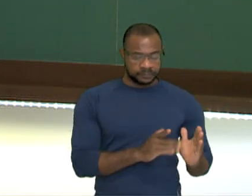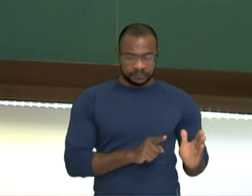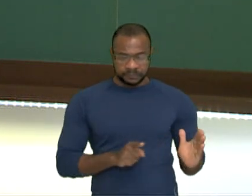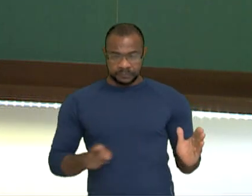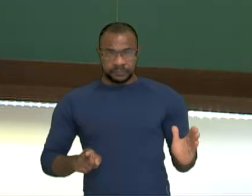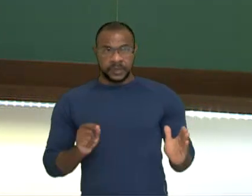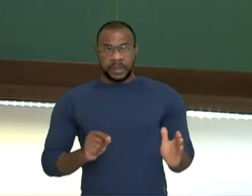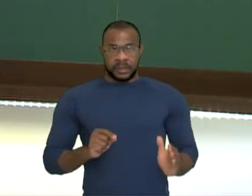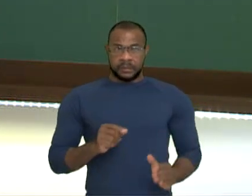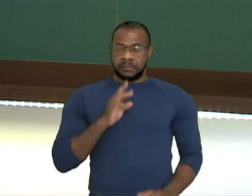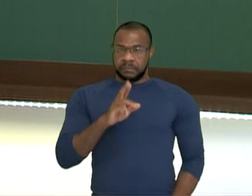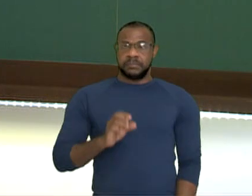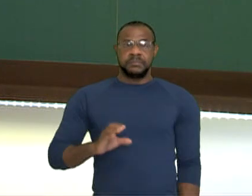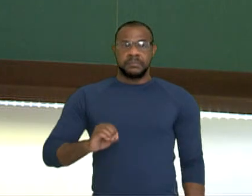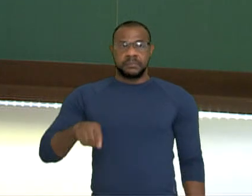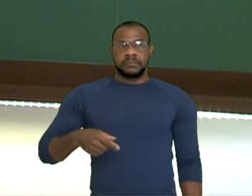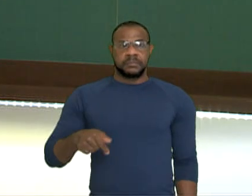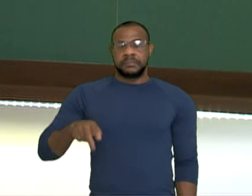me deu